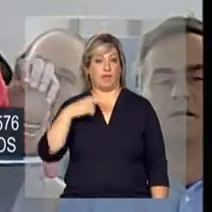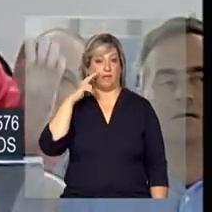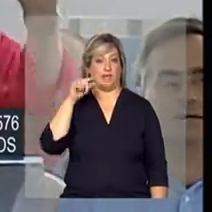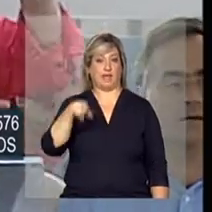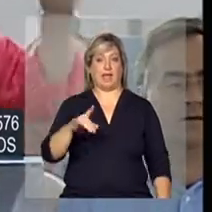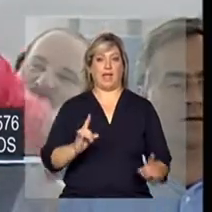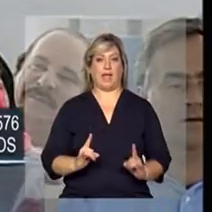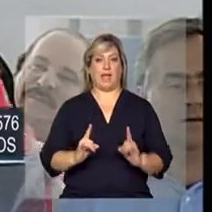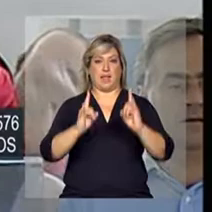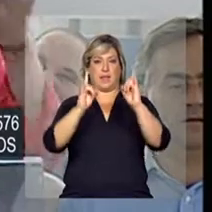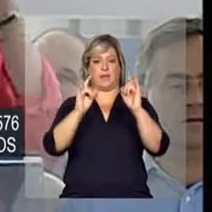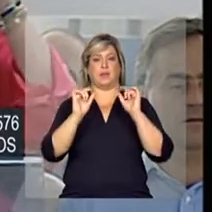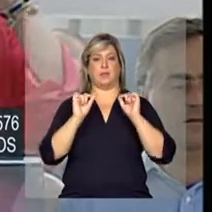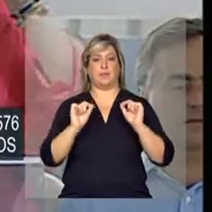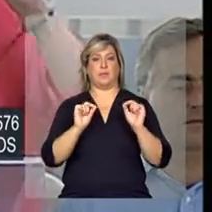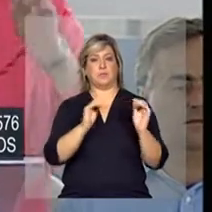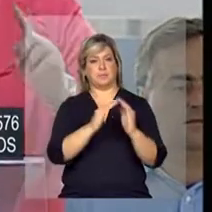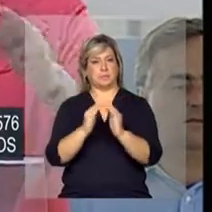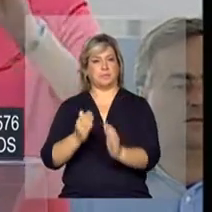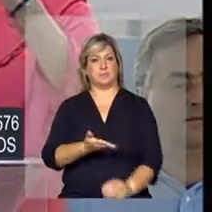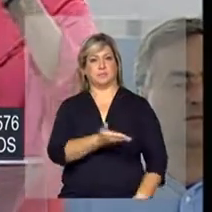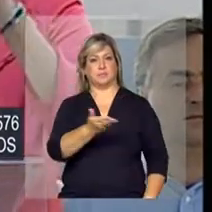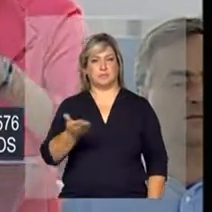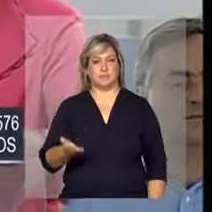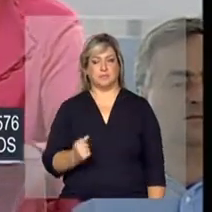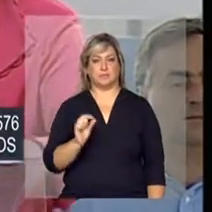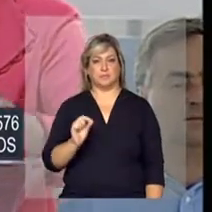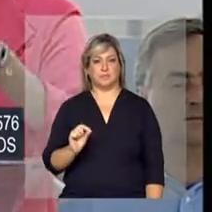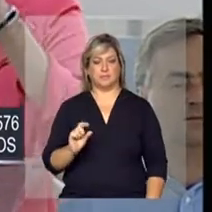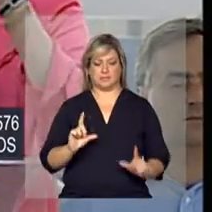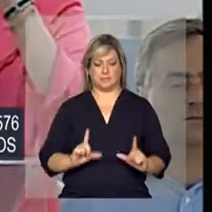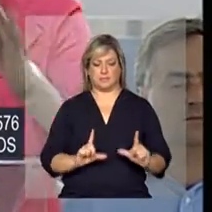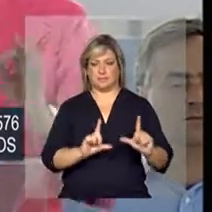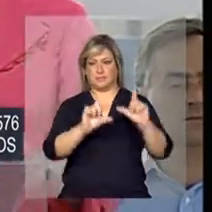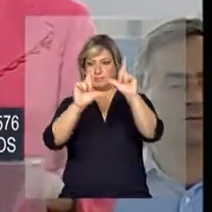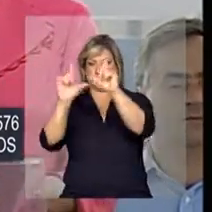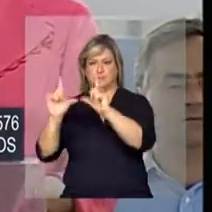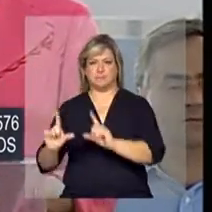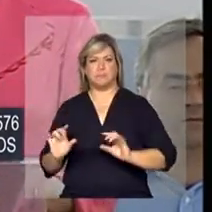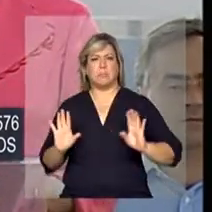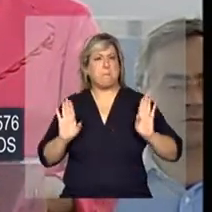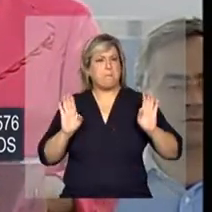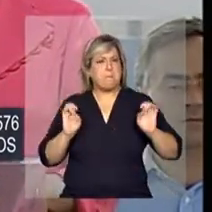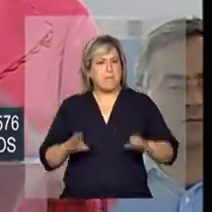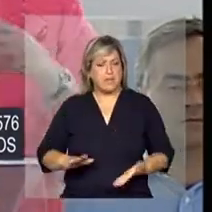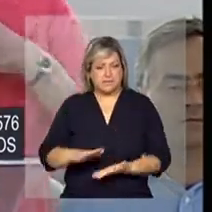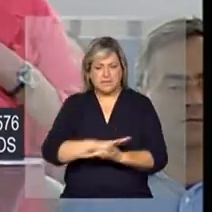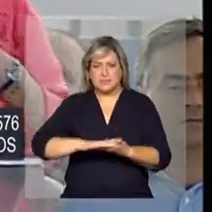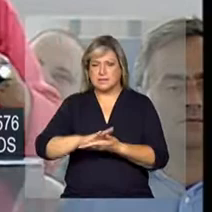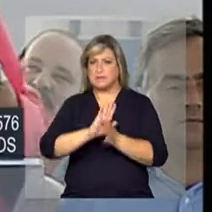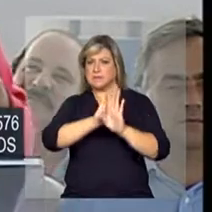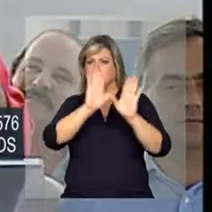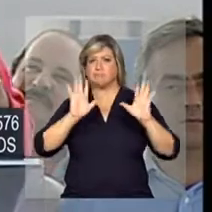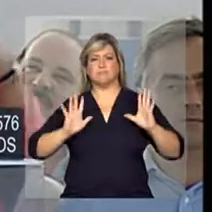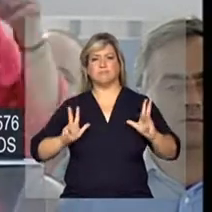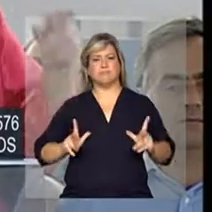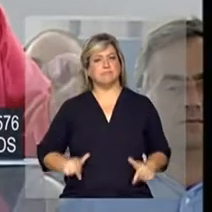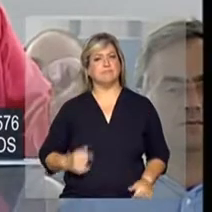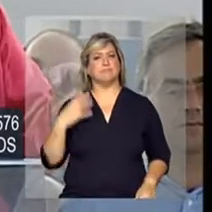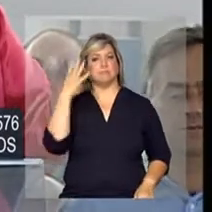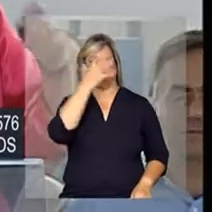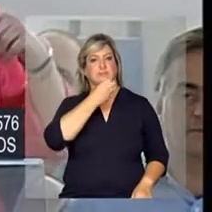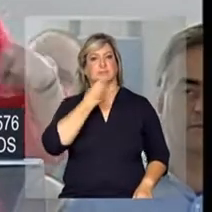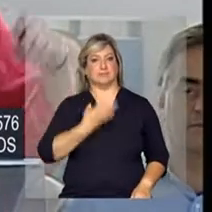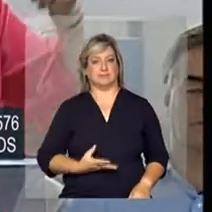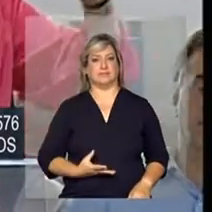apartamentos, moradias com acabamento muito bem feito. Sempre que eu vou